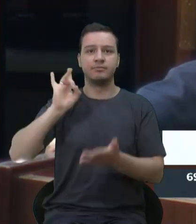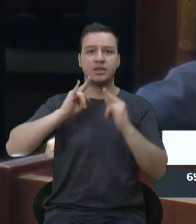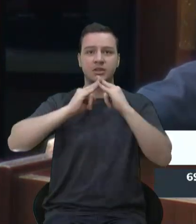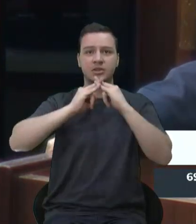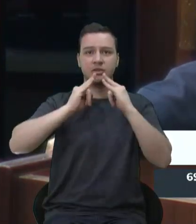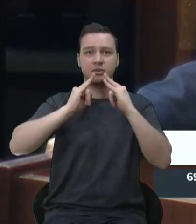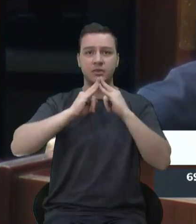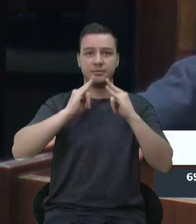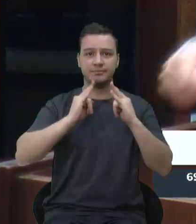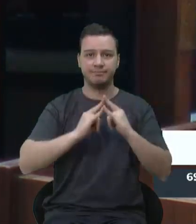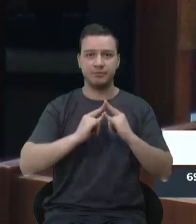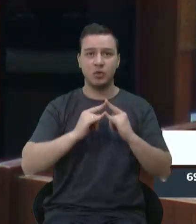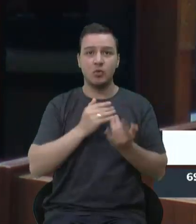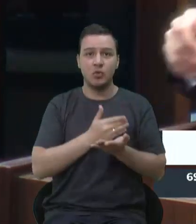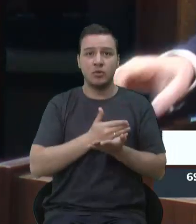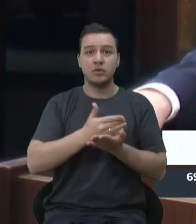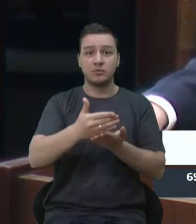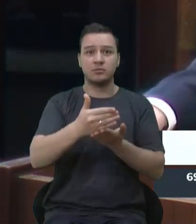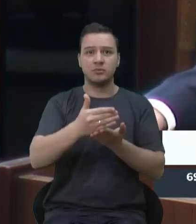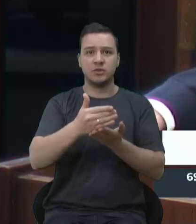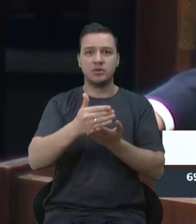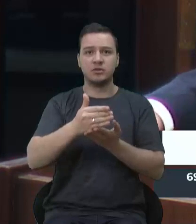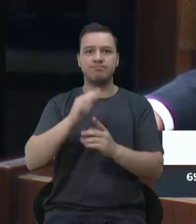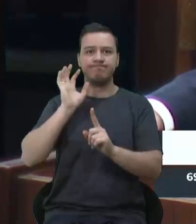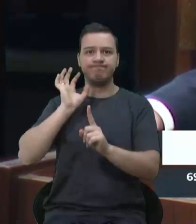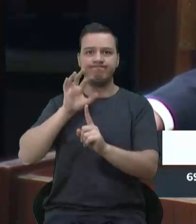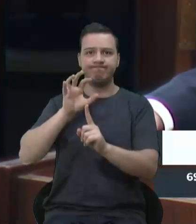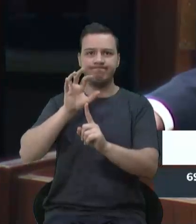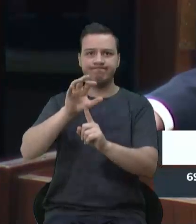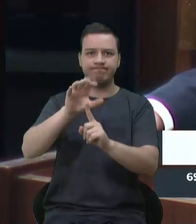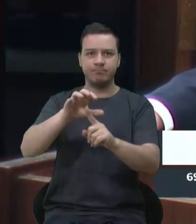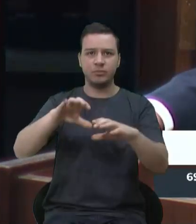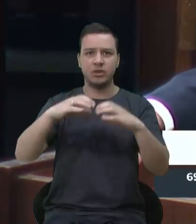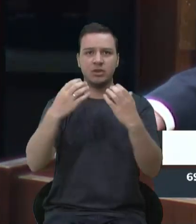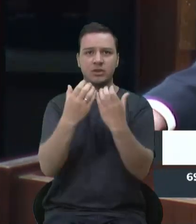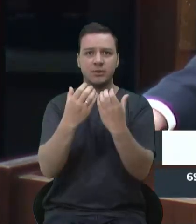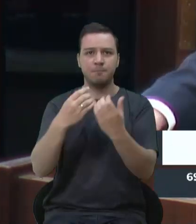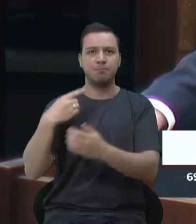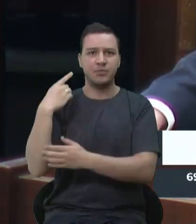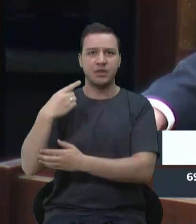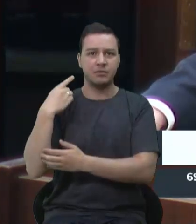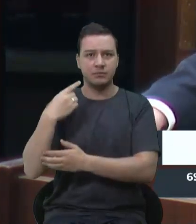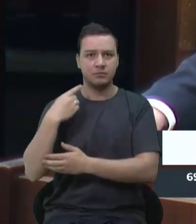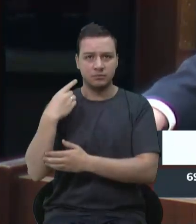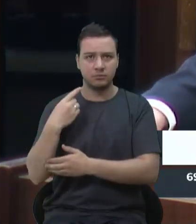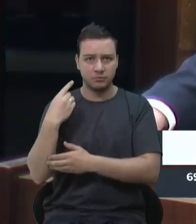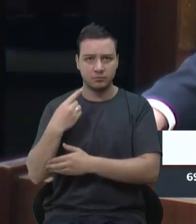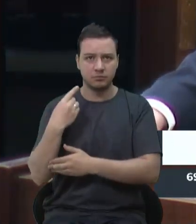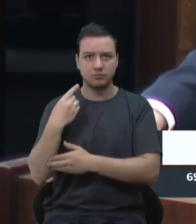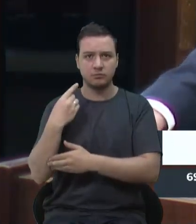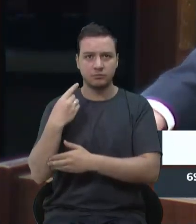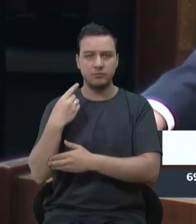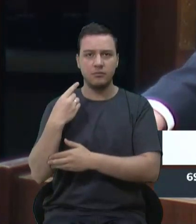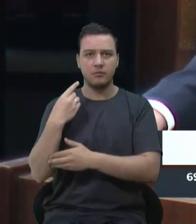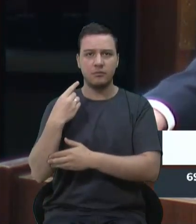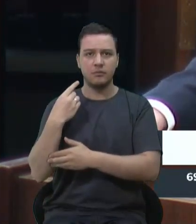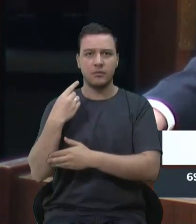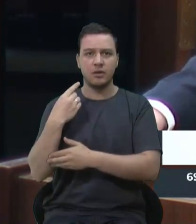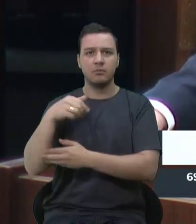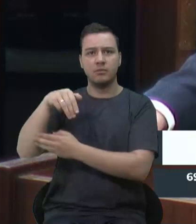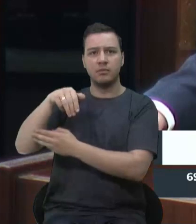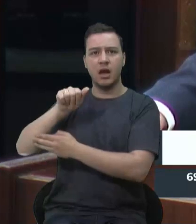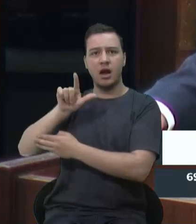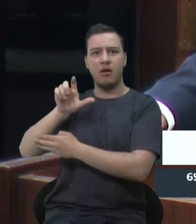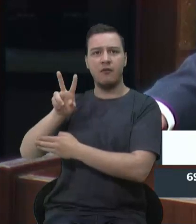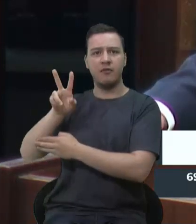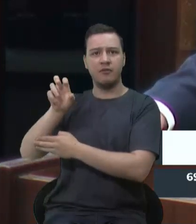exercer uma pressão sobre a Câmara dos Deputados para que Márcio Moreira Alves fosse cassado do